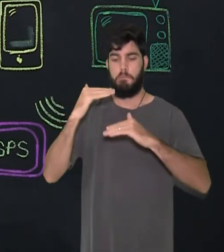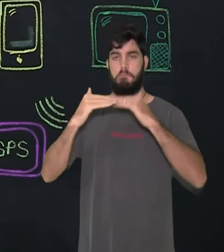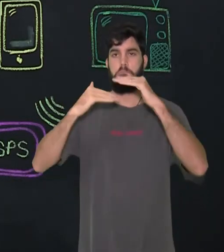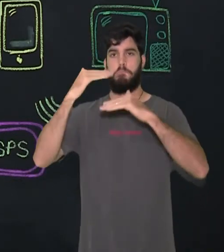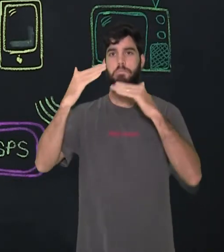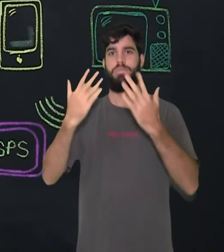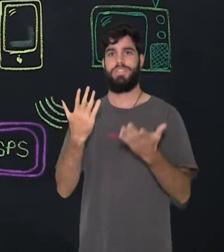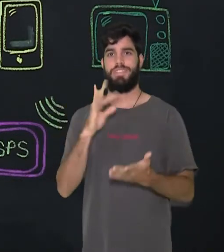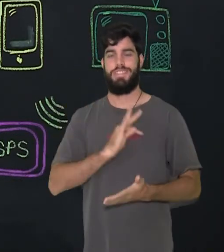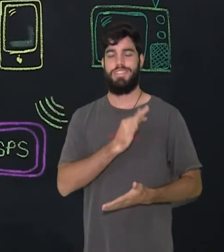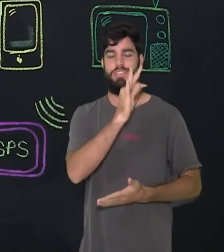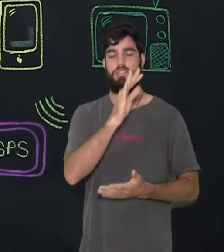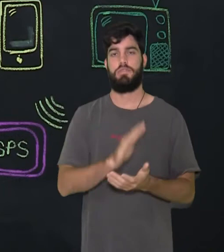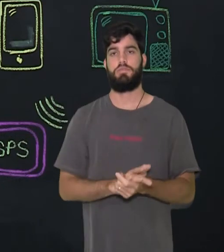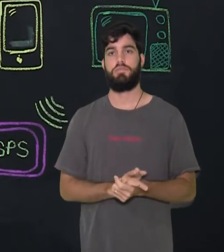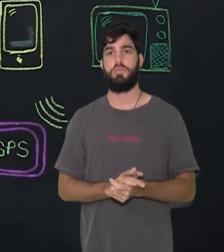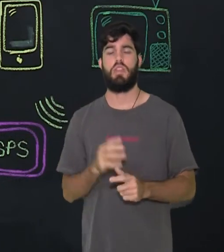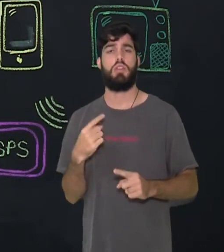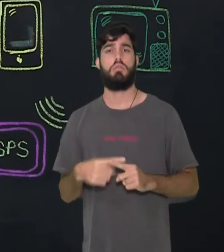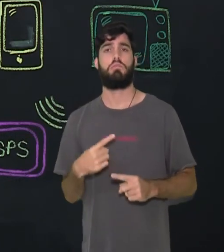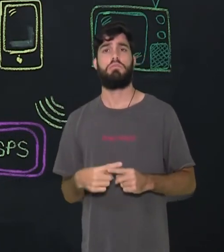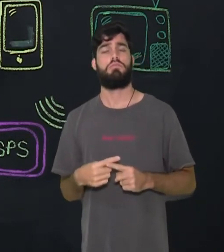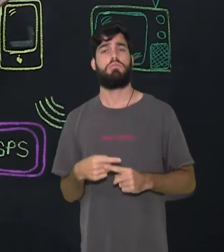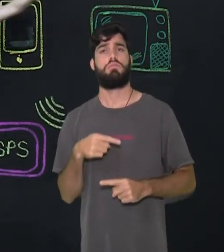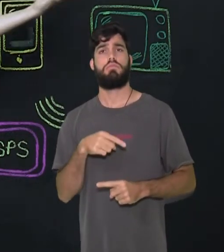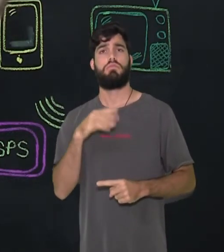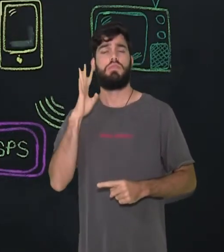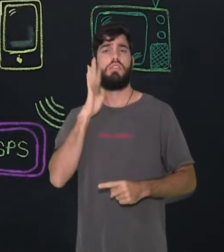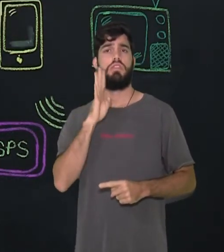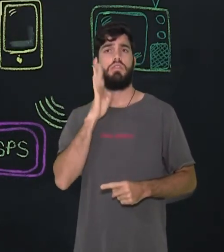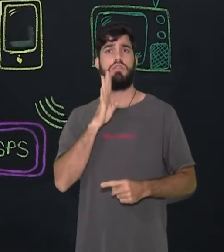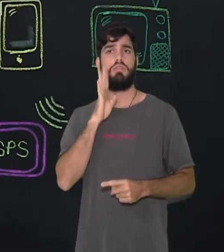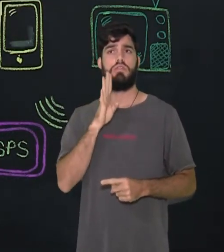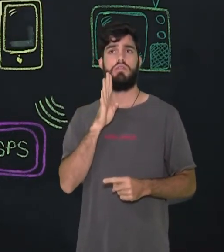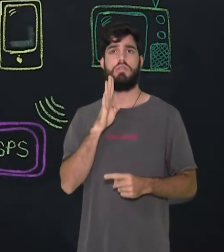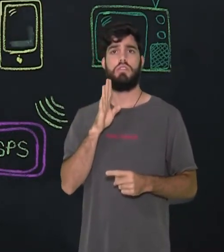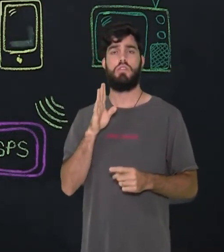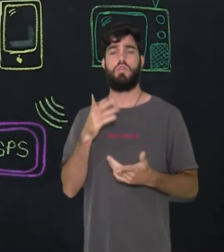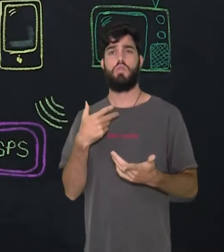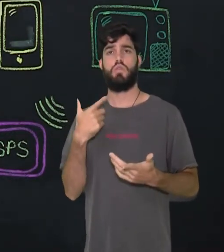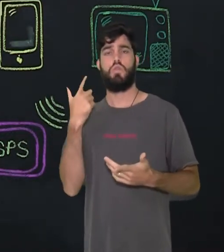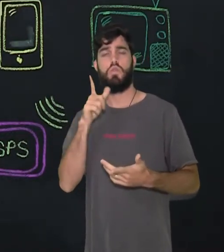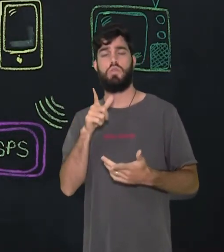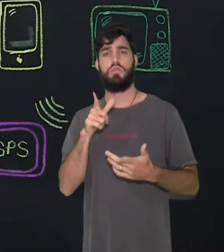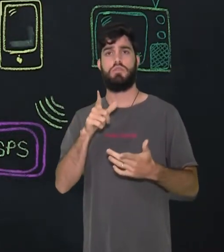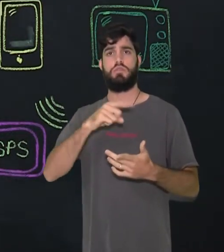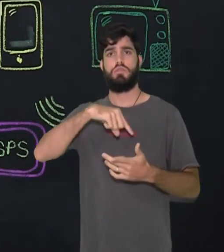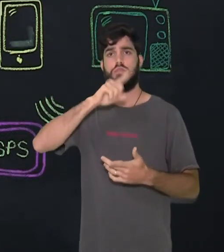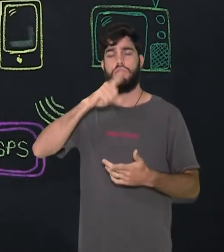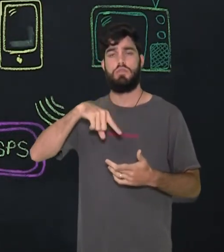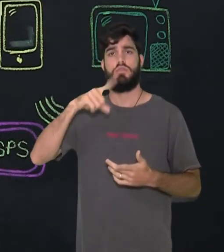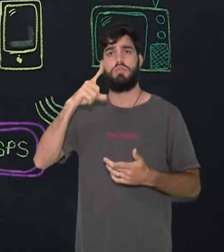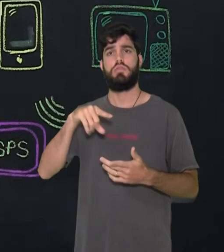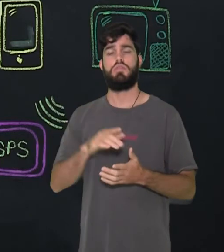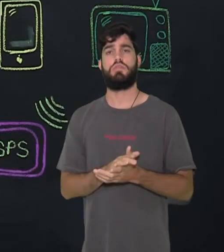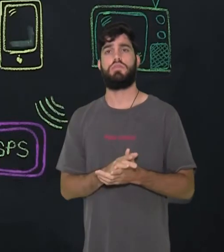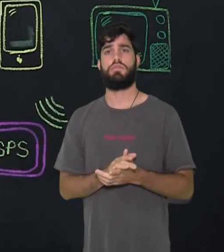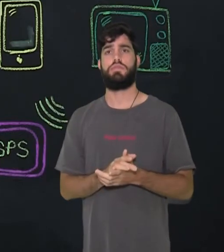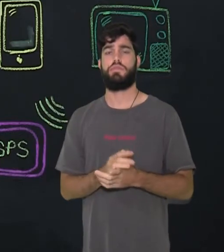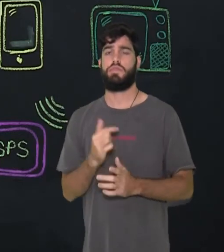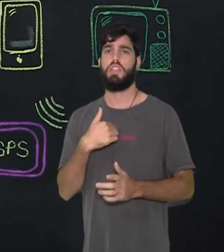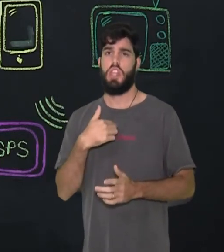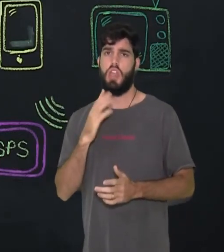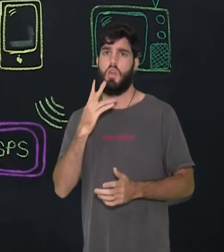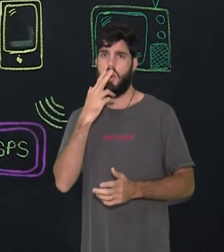tecnologia. Então, o que é legal aqui? Por que isso? Porque cada uma delas está captando uma frequência que a gente fala, uma frequência diferente. Inclusive, eu acho que você já